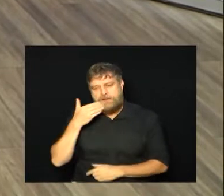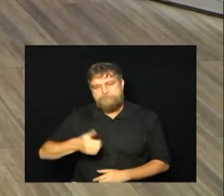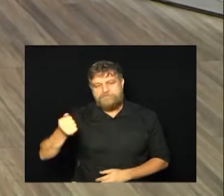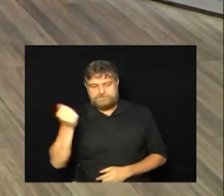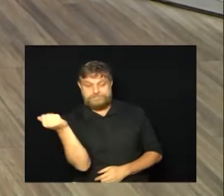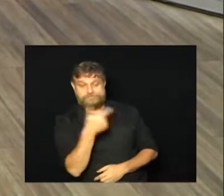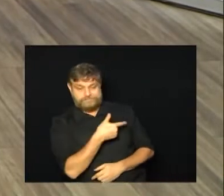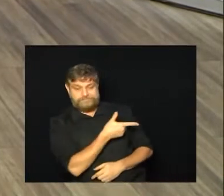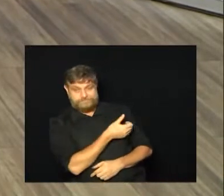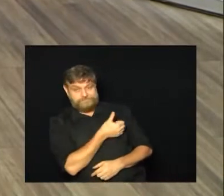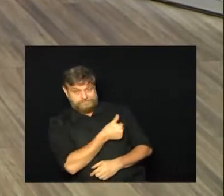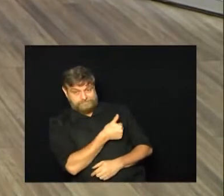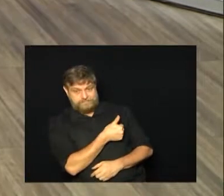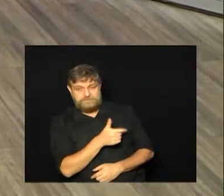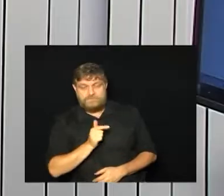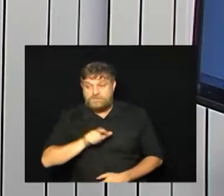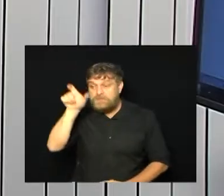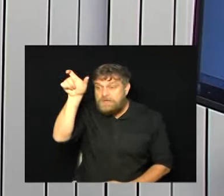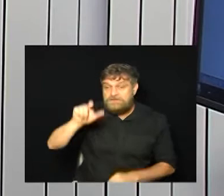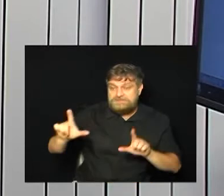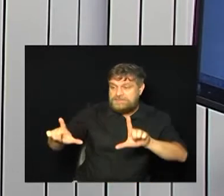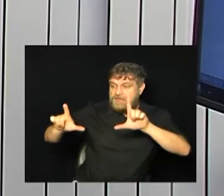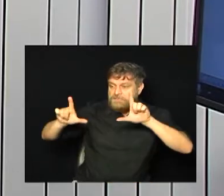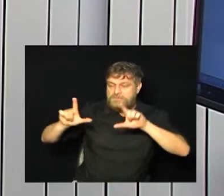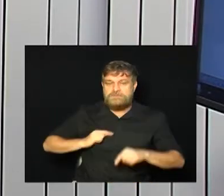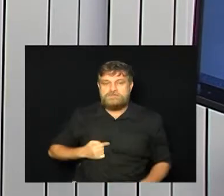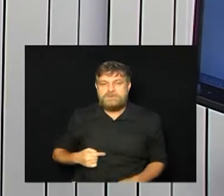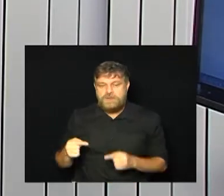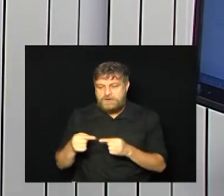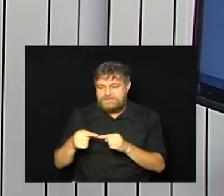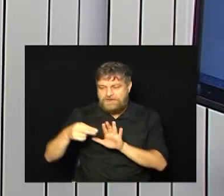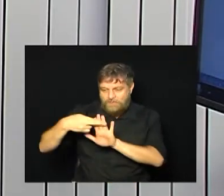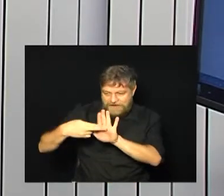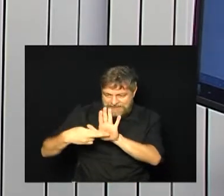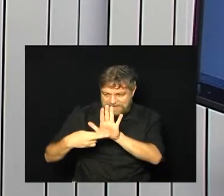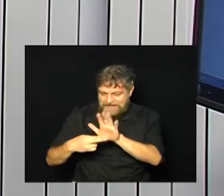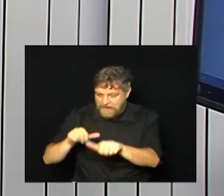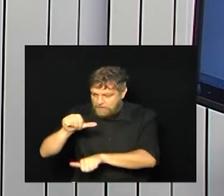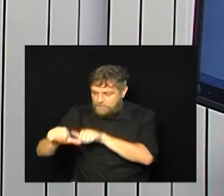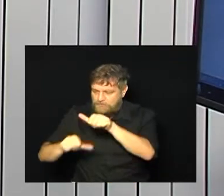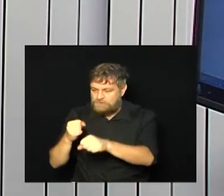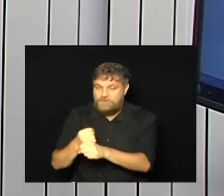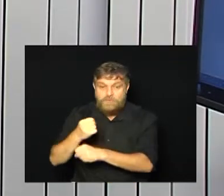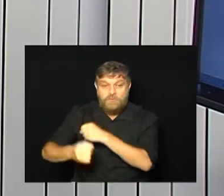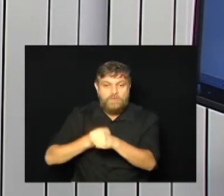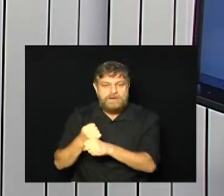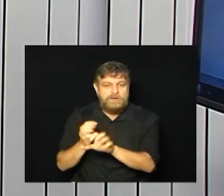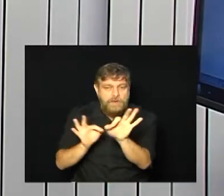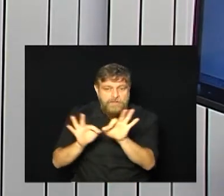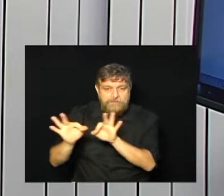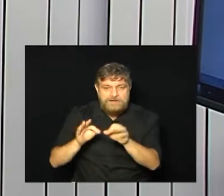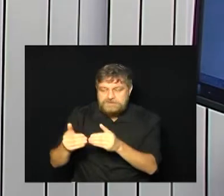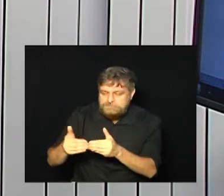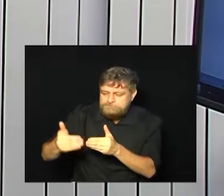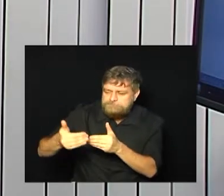que 2021. E você é adepta daqueles rituais? Mudou o ano, hora já de planejar a longo